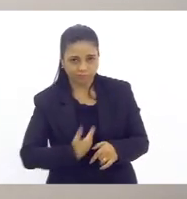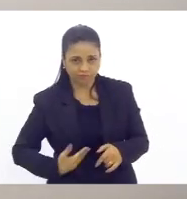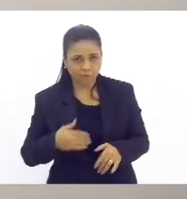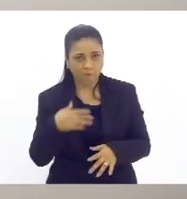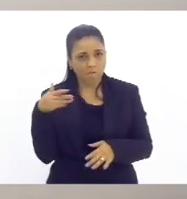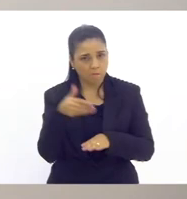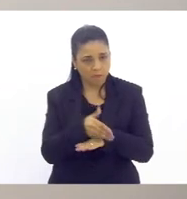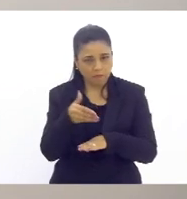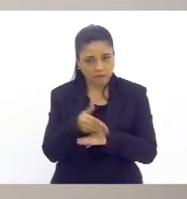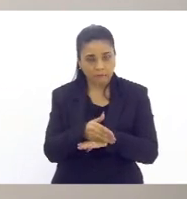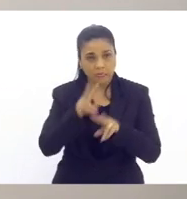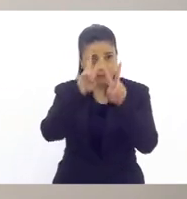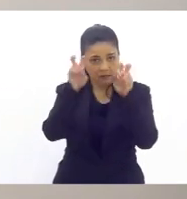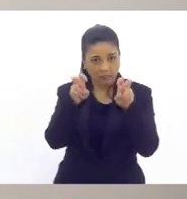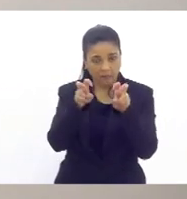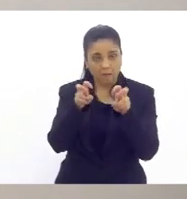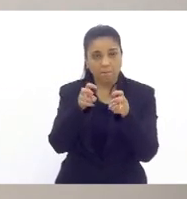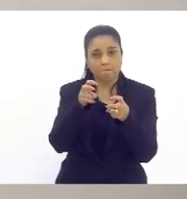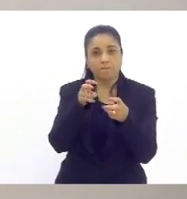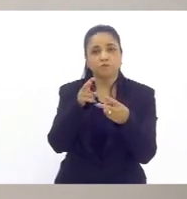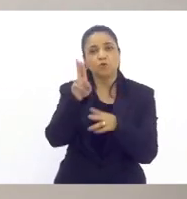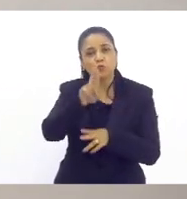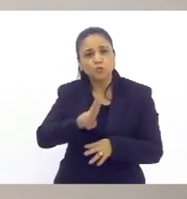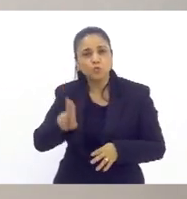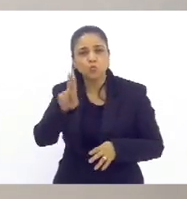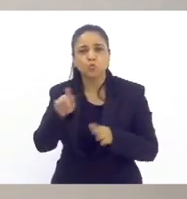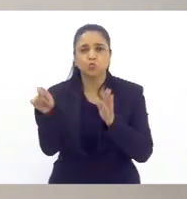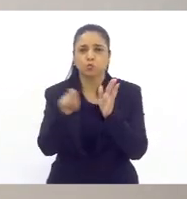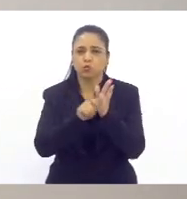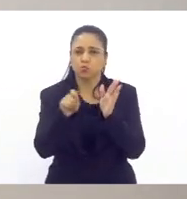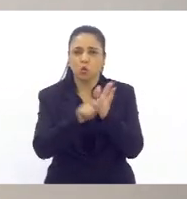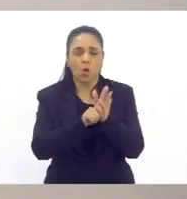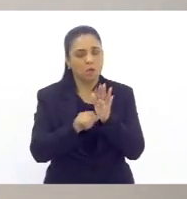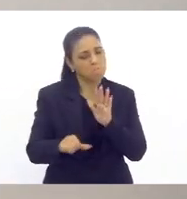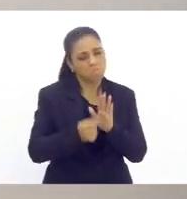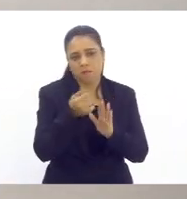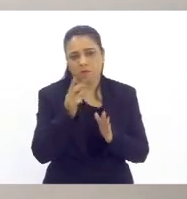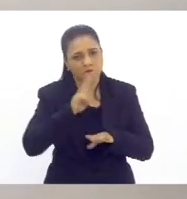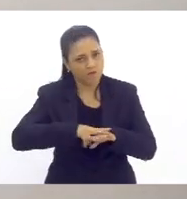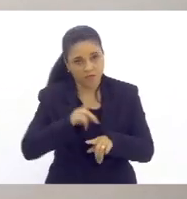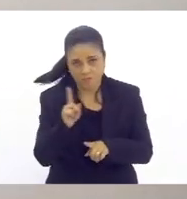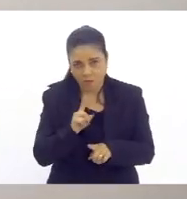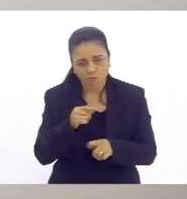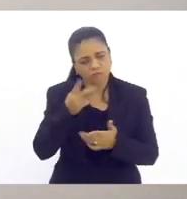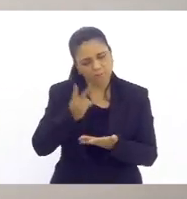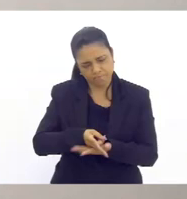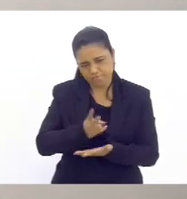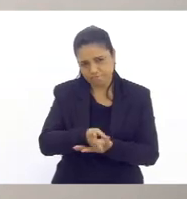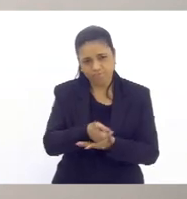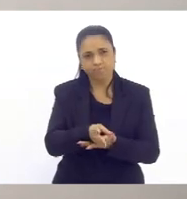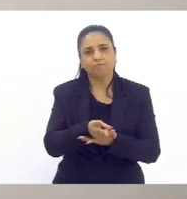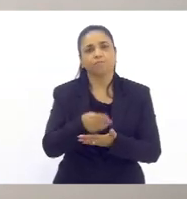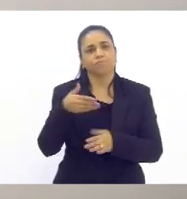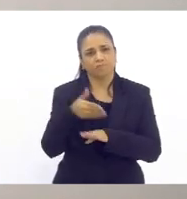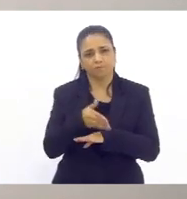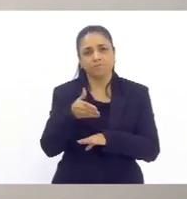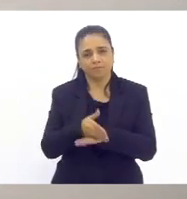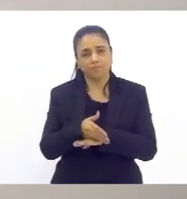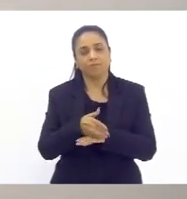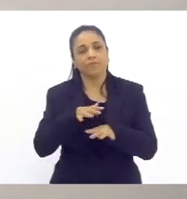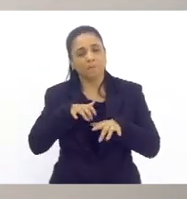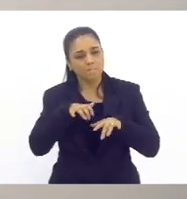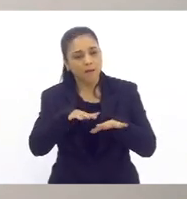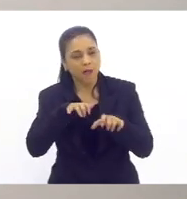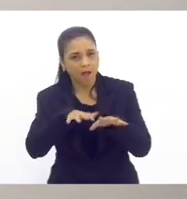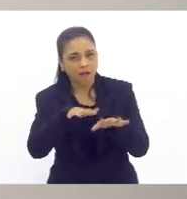a temática do uso da droga da Márcia da realização das do uso